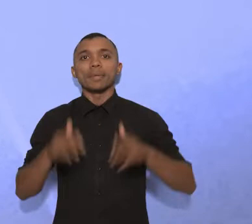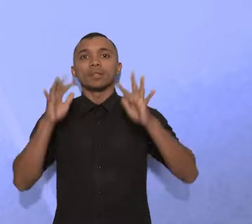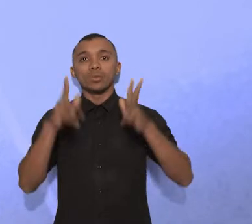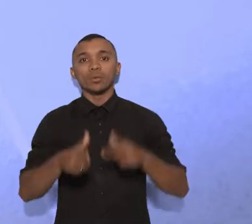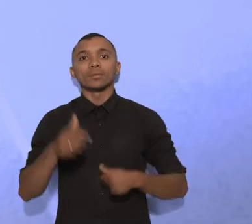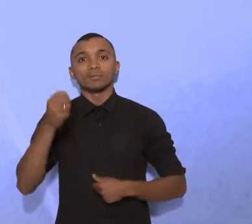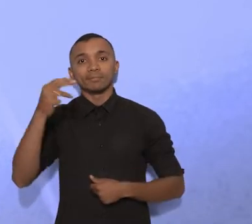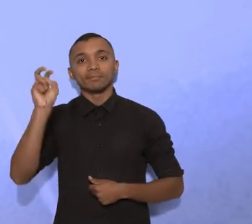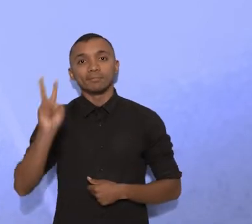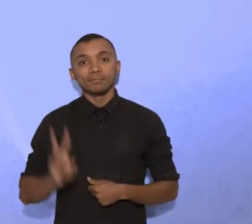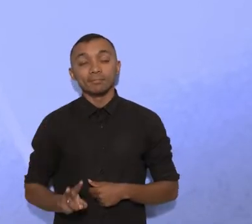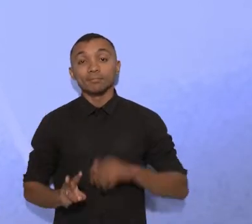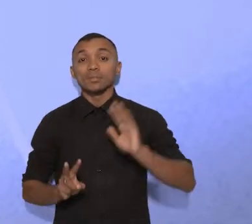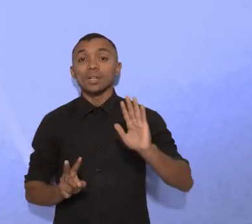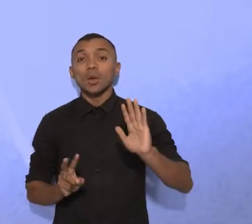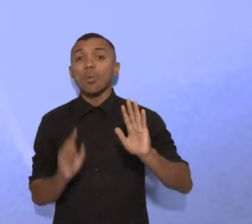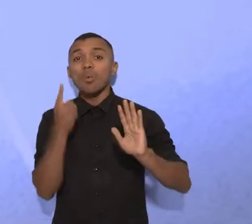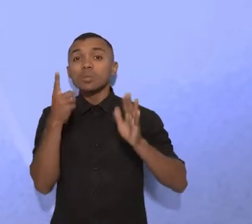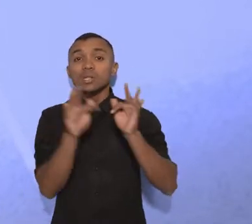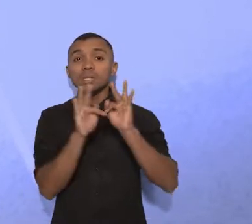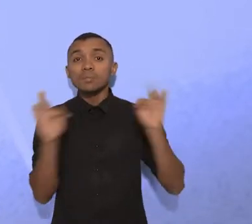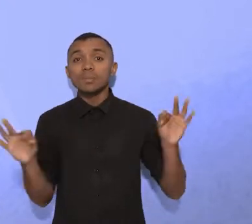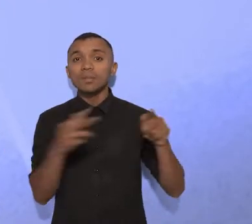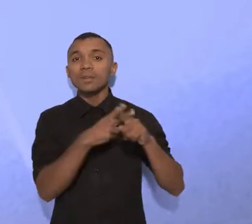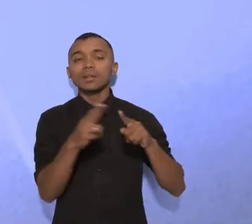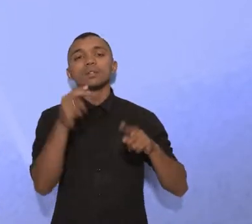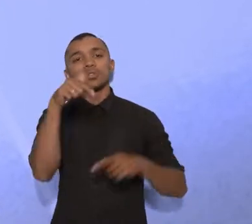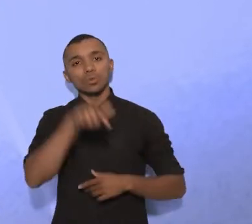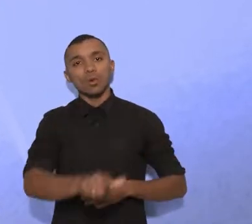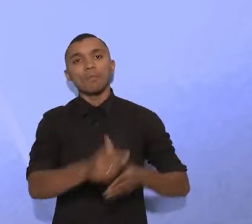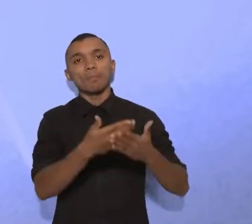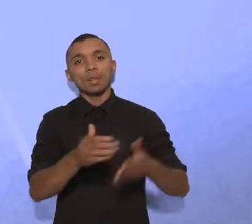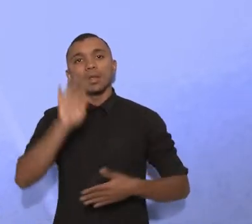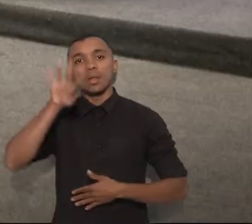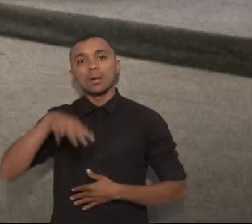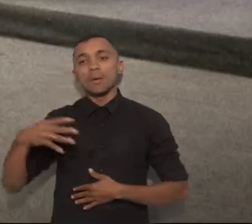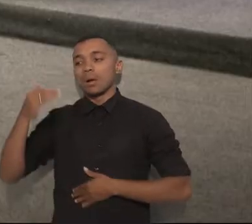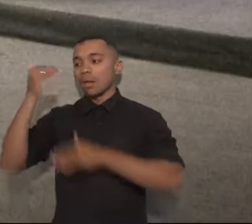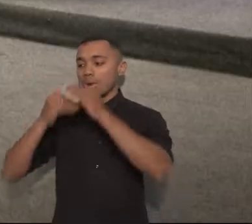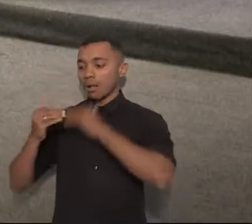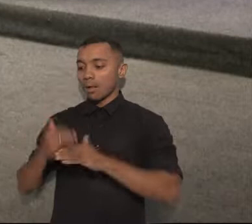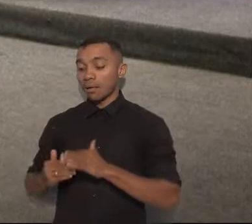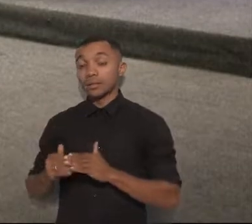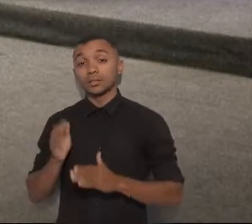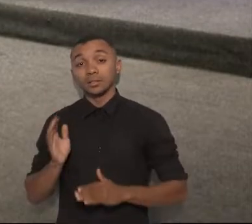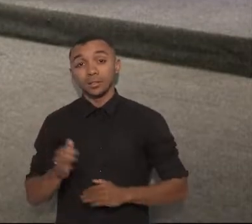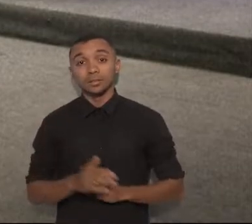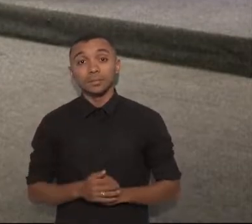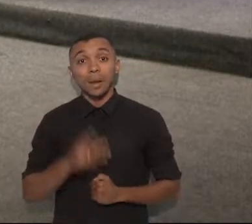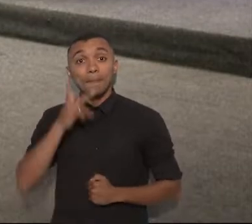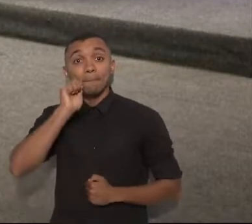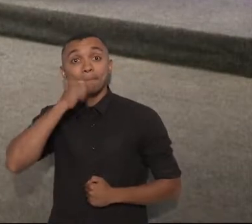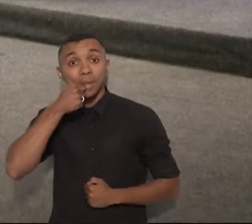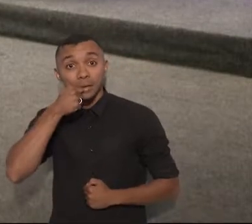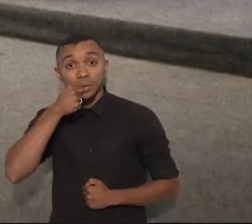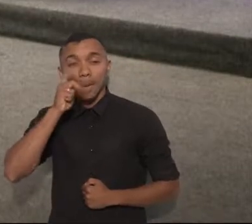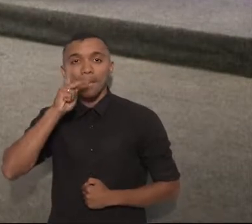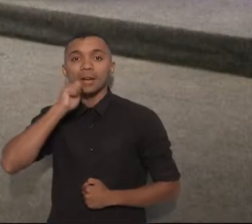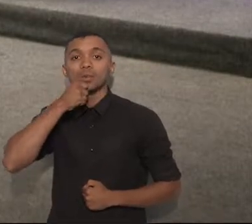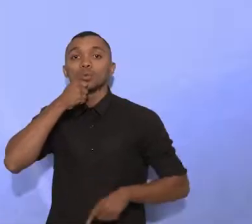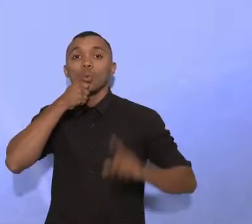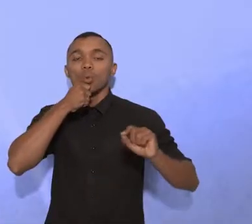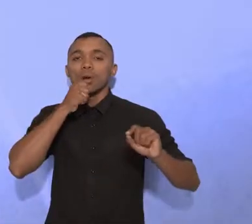Mas precisava de uma vitória só. E acabou perdendo a classificação. Inclusive tá empatou fora. Agora, né? Só o Pacajus, como disse o Carlos